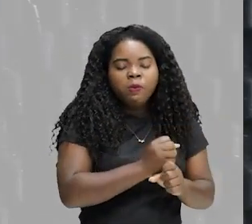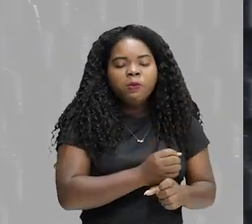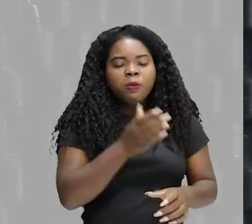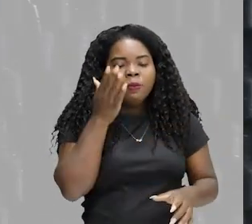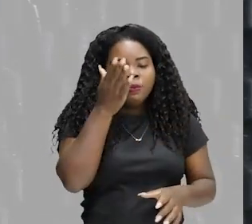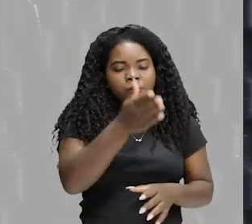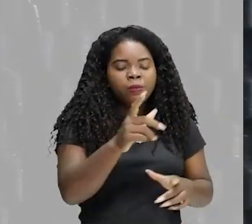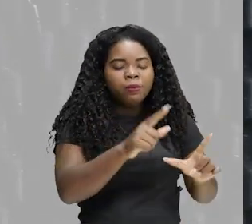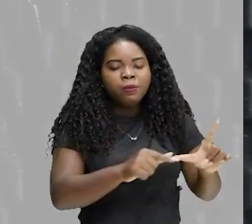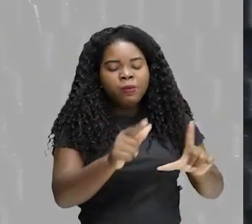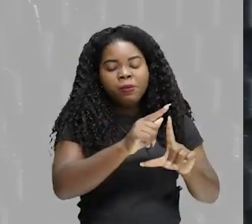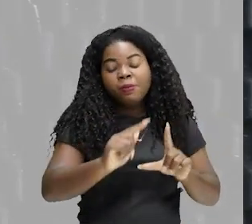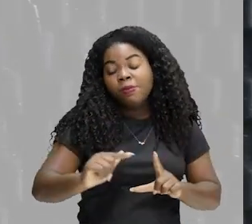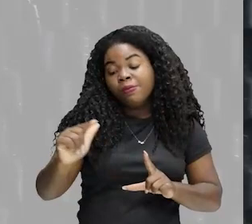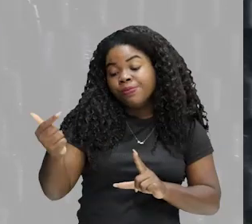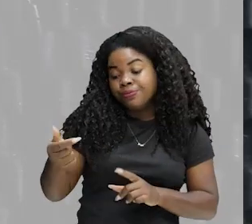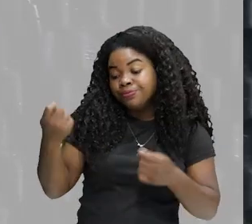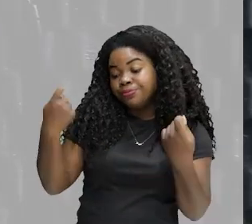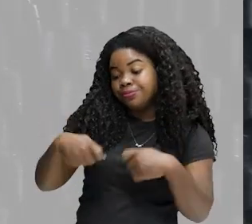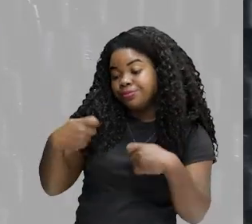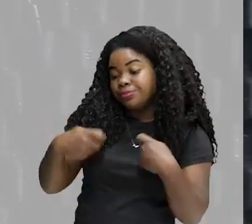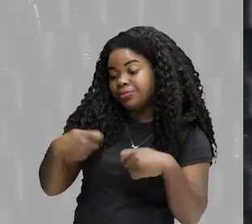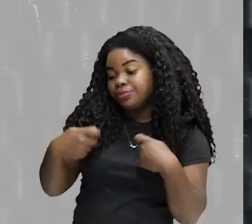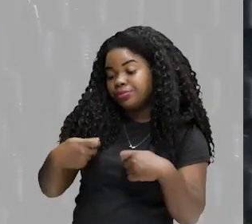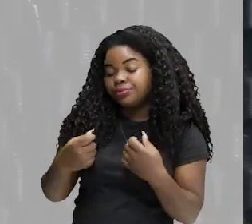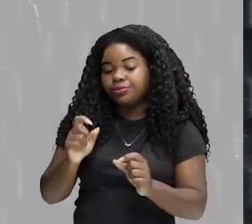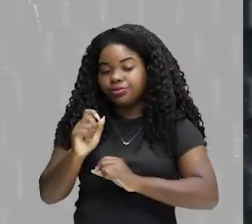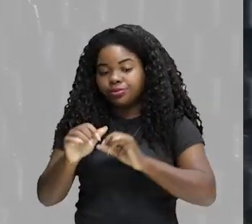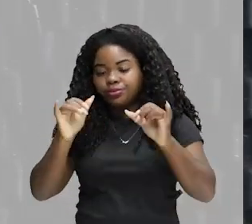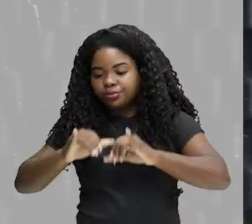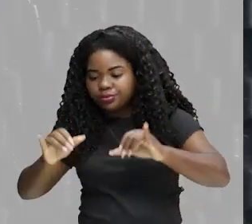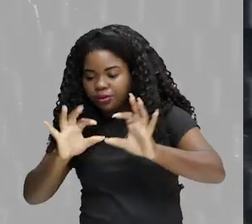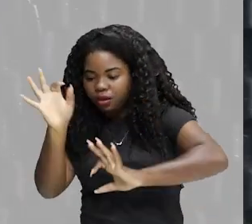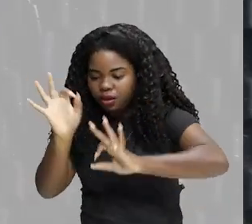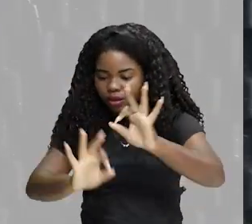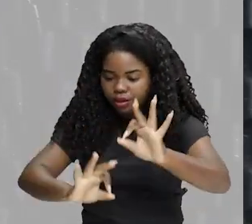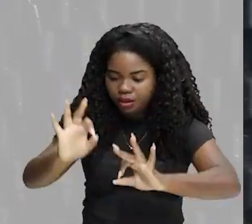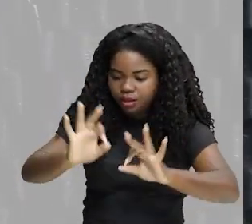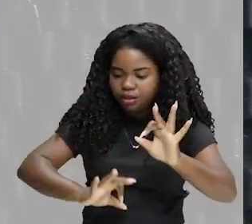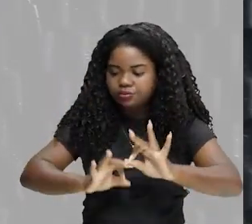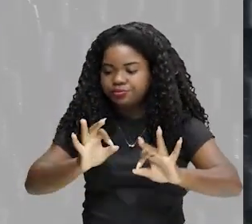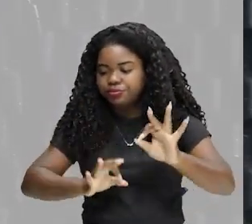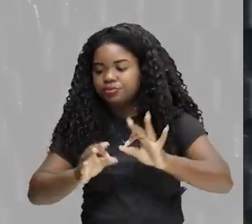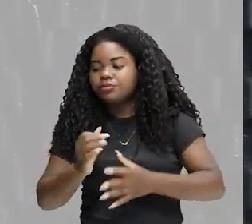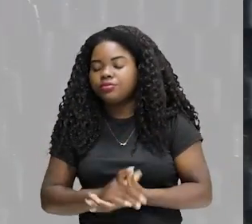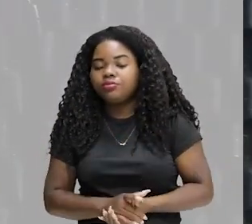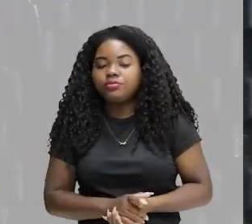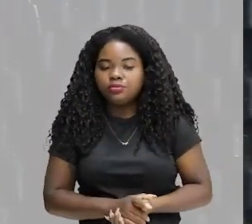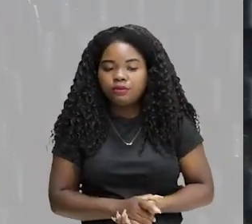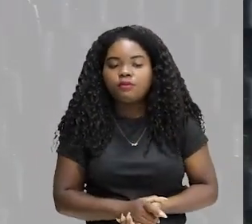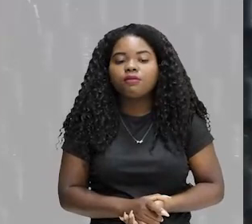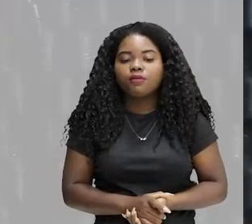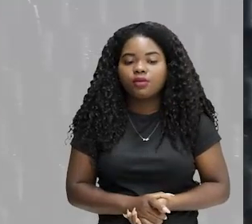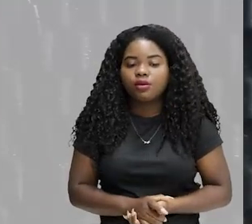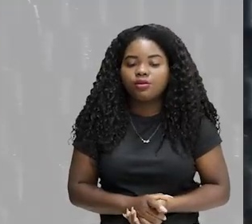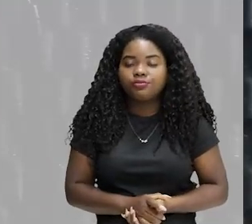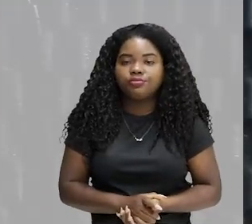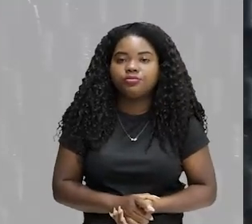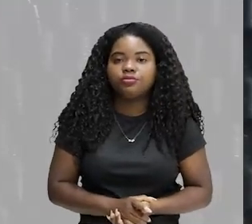logaritmo, em outros você, auxiliando lá, né, auxiliado pela propriedade operatória, você